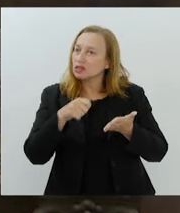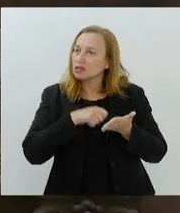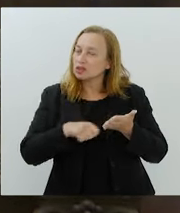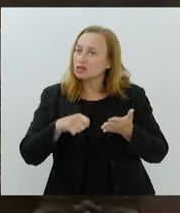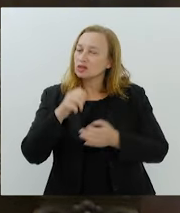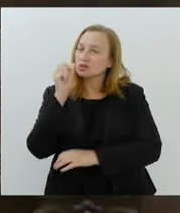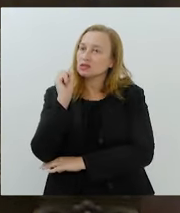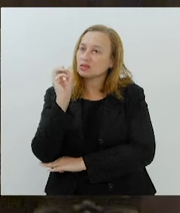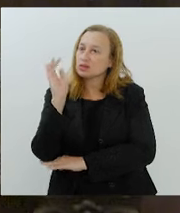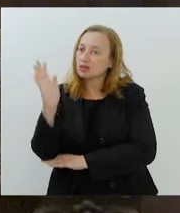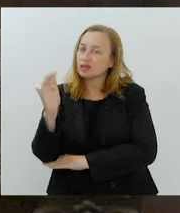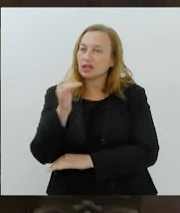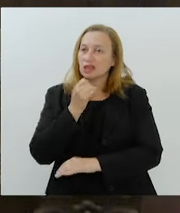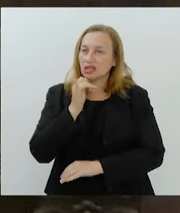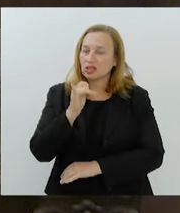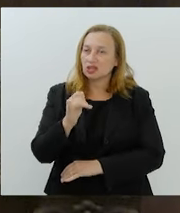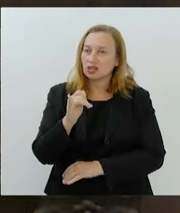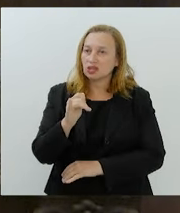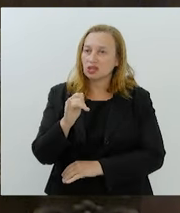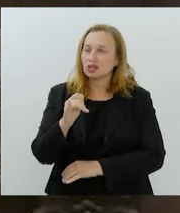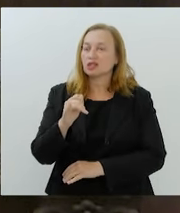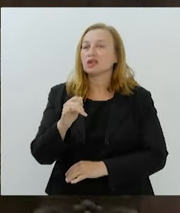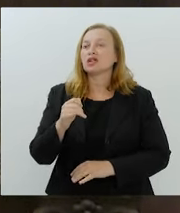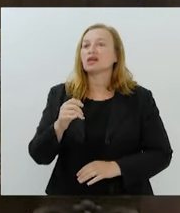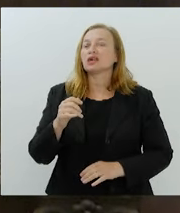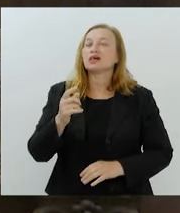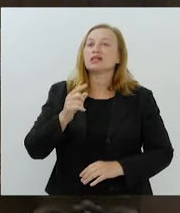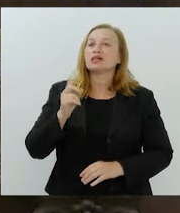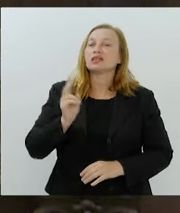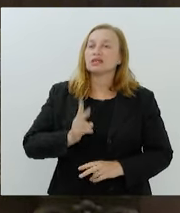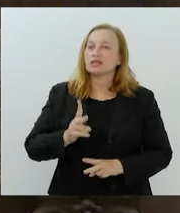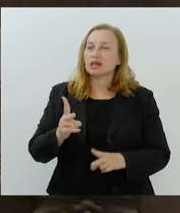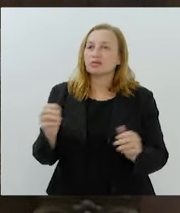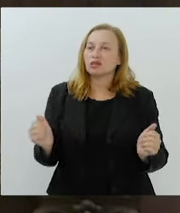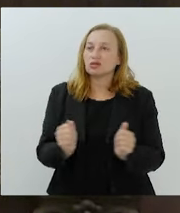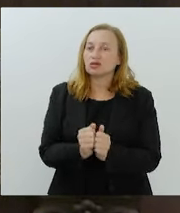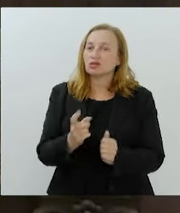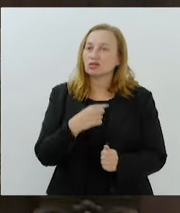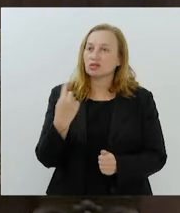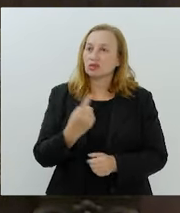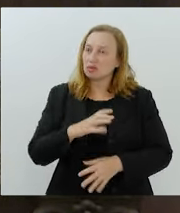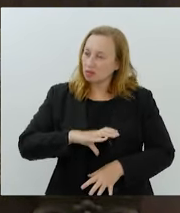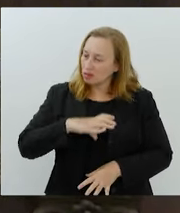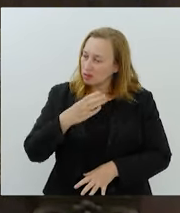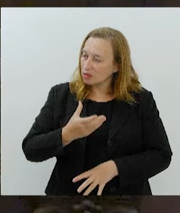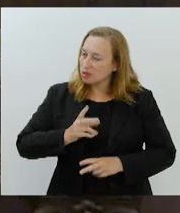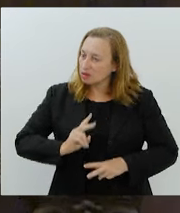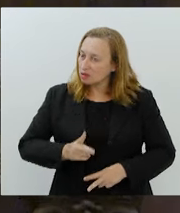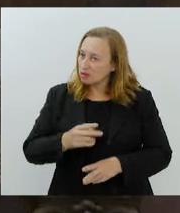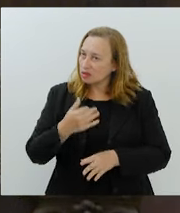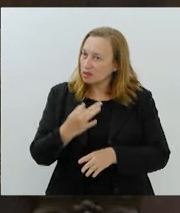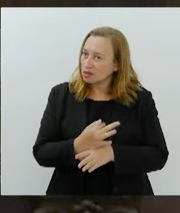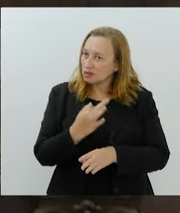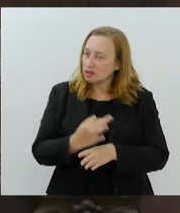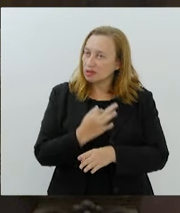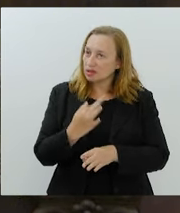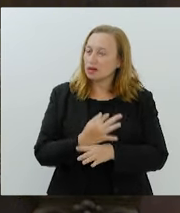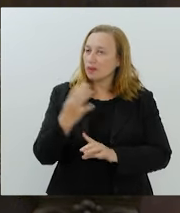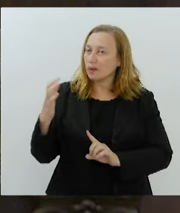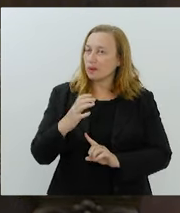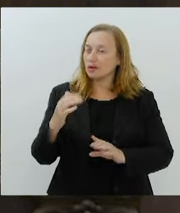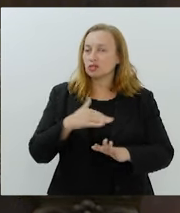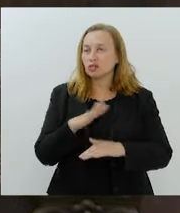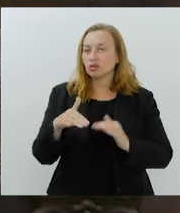ambiente, energia nuclear, sempre presente aqui entre nós, corajosamente resistindo a pressões de todos os